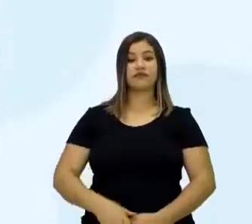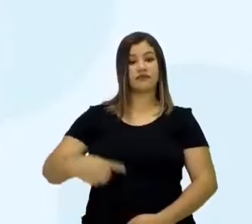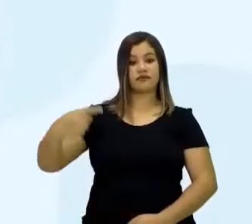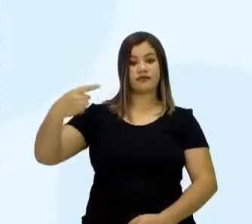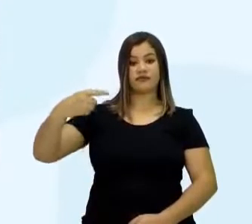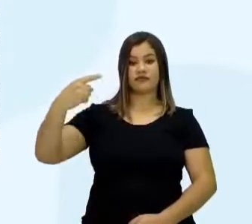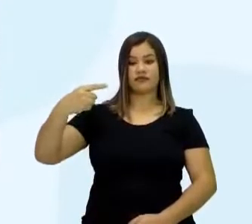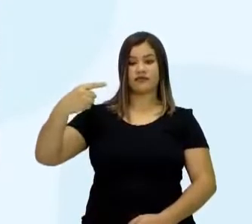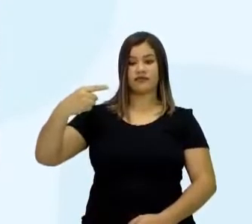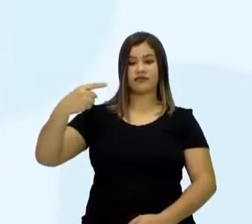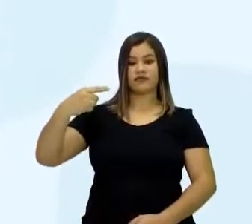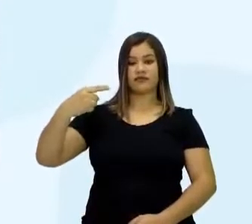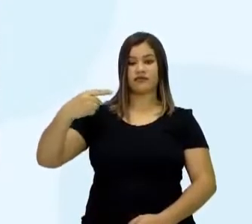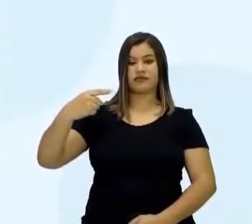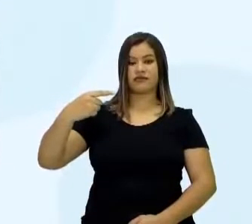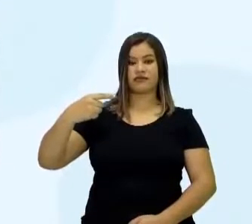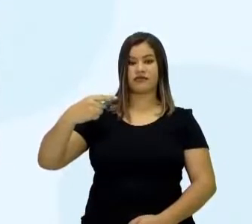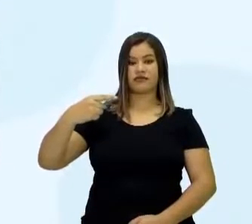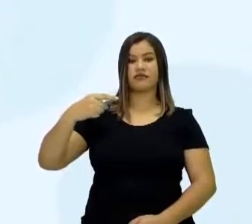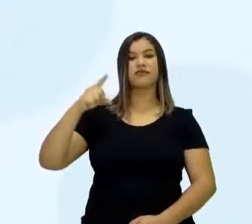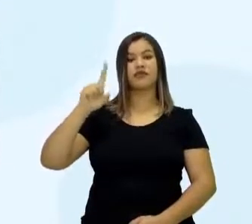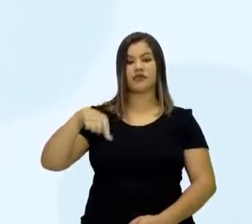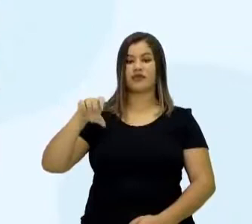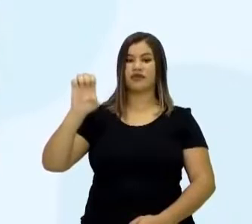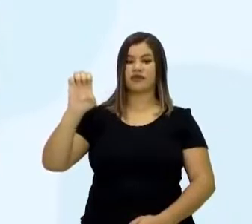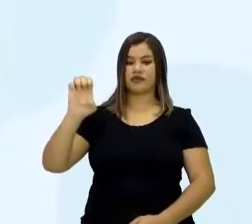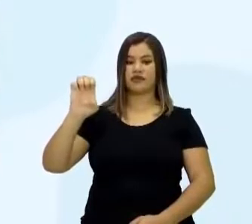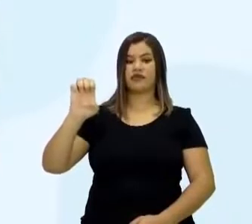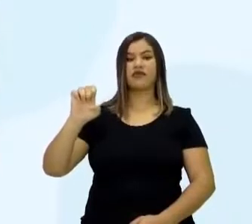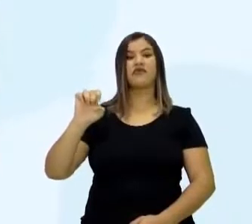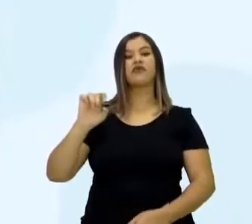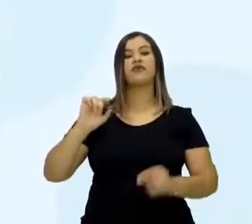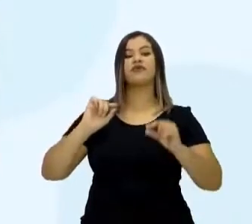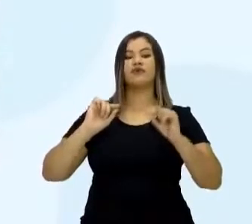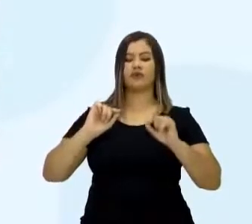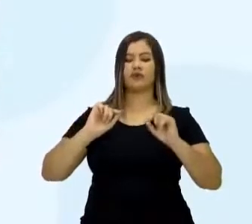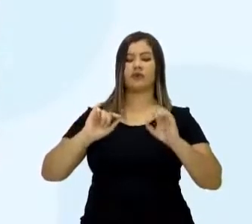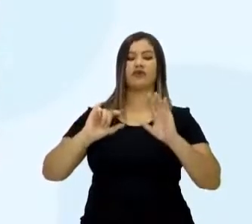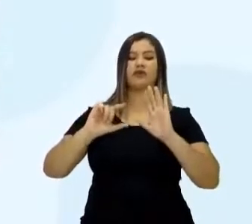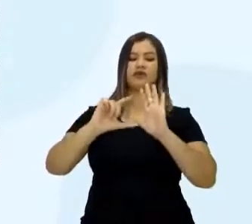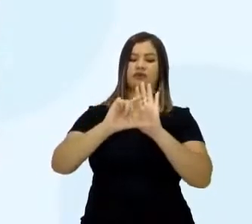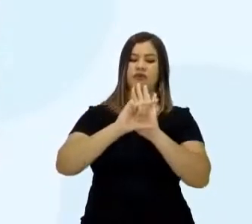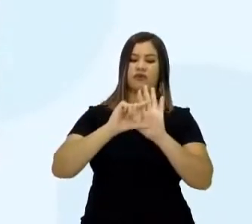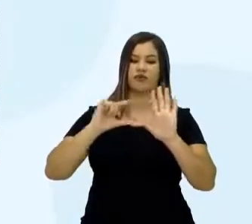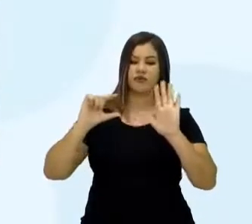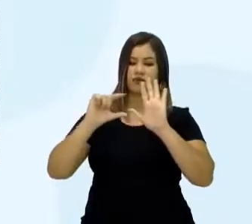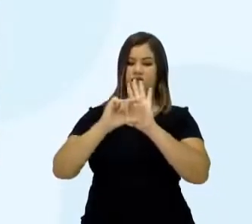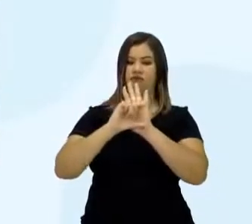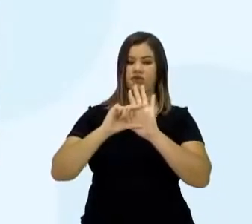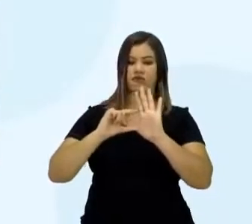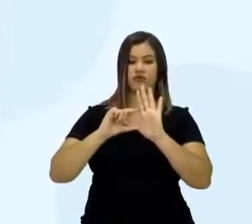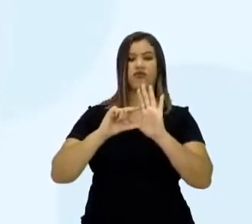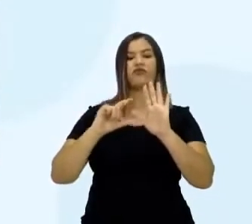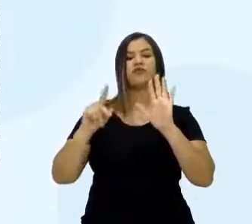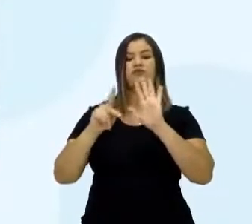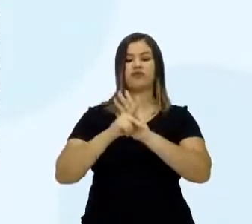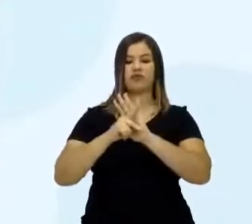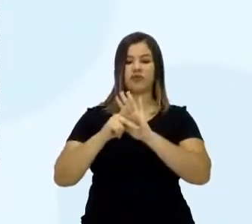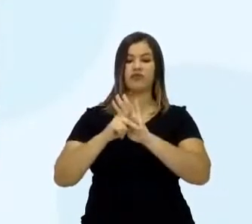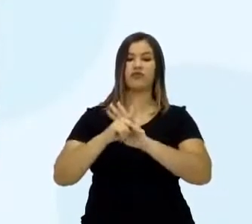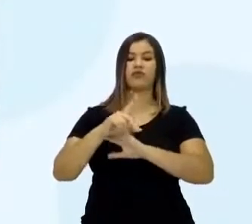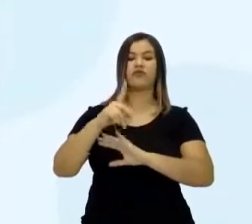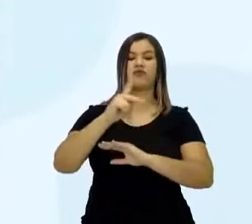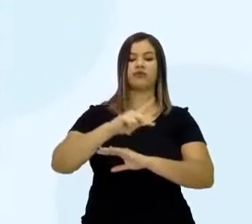primeiro... ficou primeiro AE, então, em sua coluna, Datacracia, o professor Lula, então, isso ele vai introduzindo